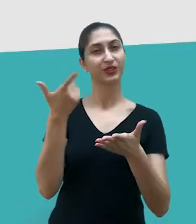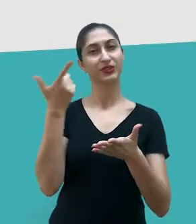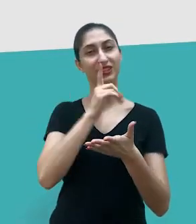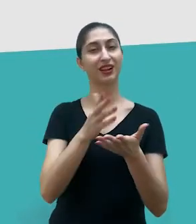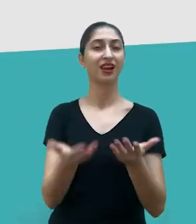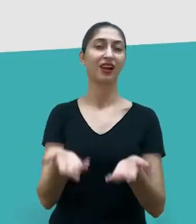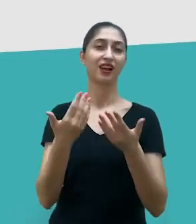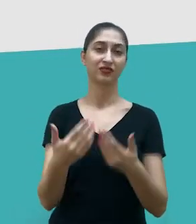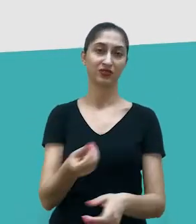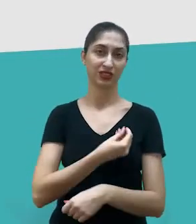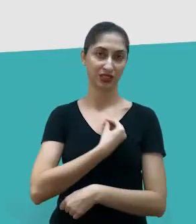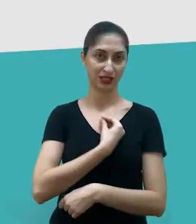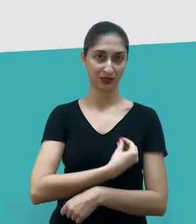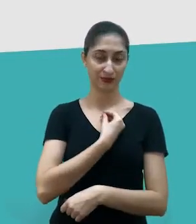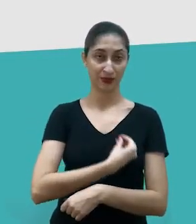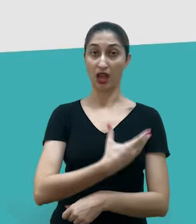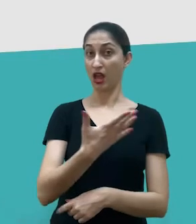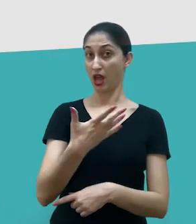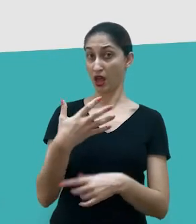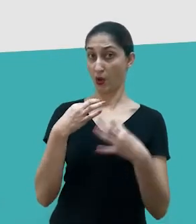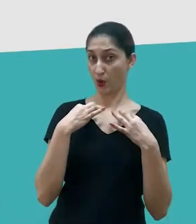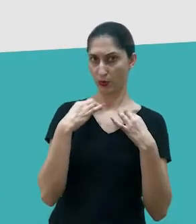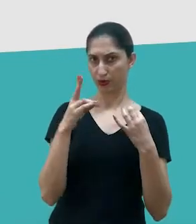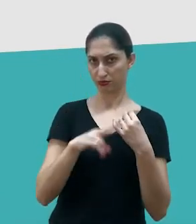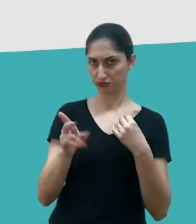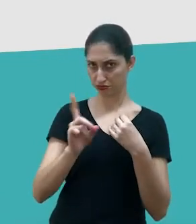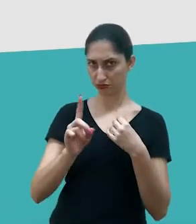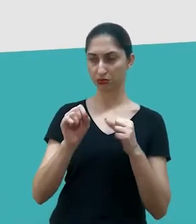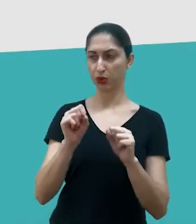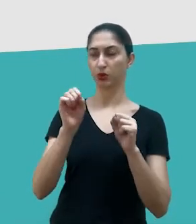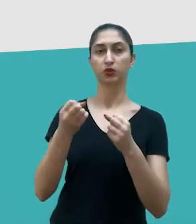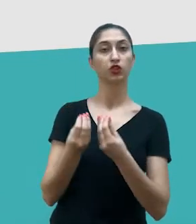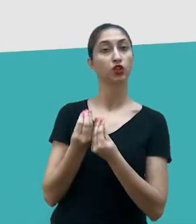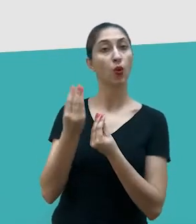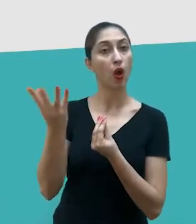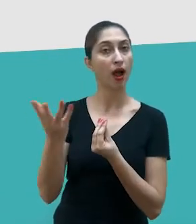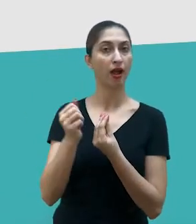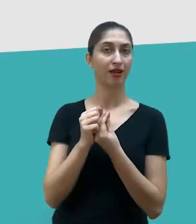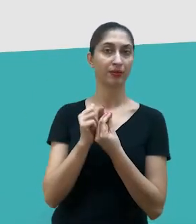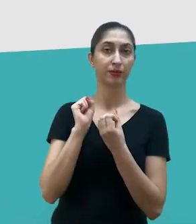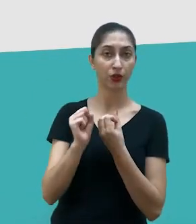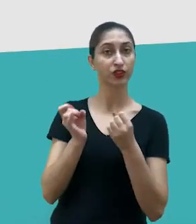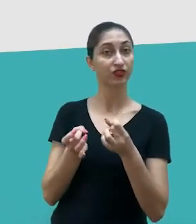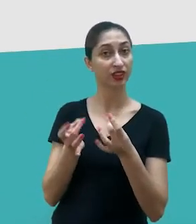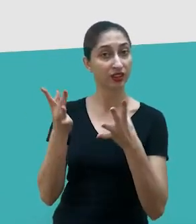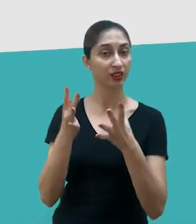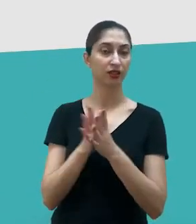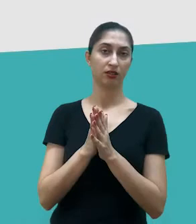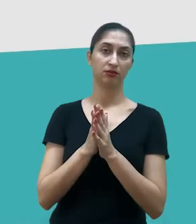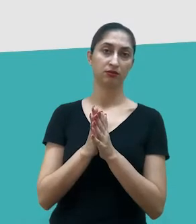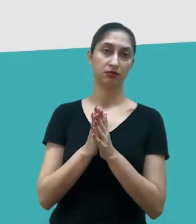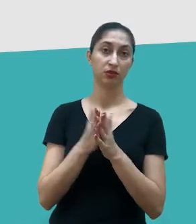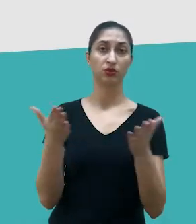existir. As roupas não usadas, elas podem ser doadas, disponibilizadas para venda. Hoje a